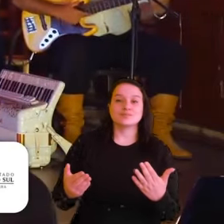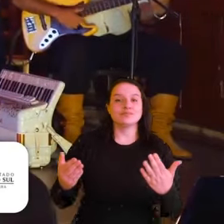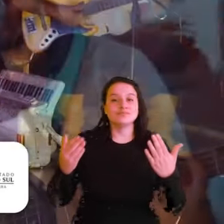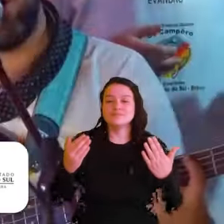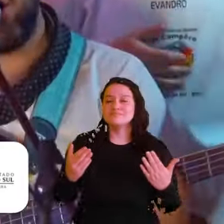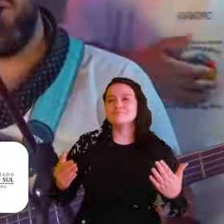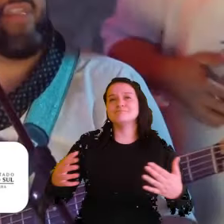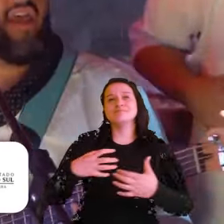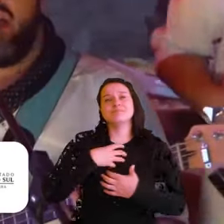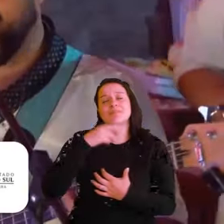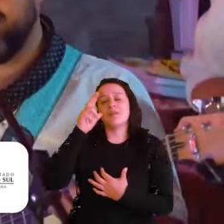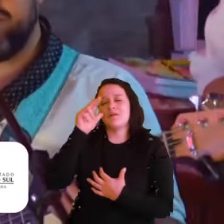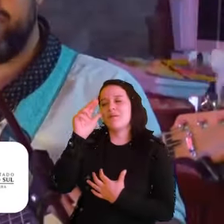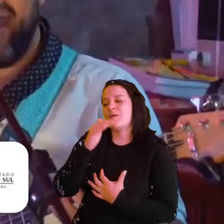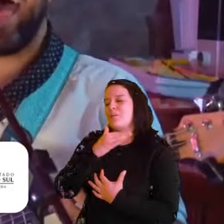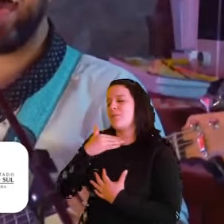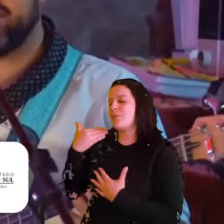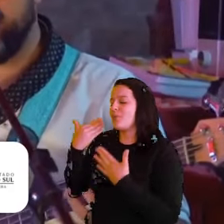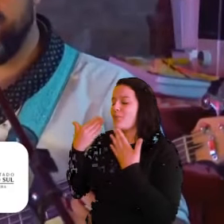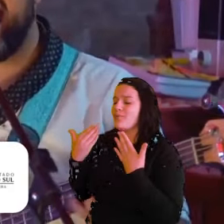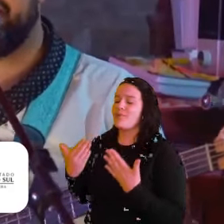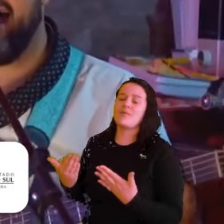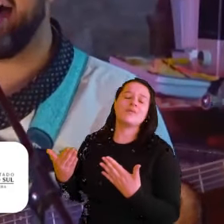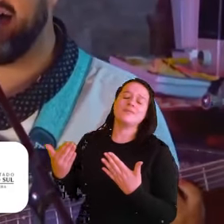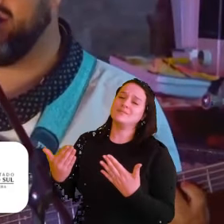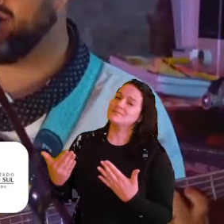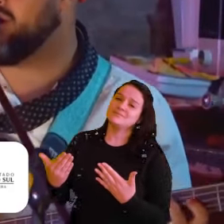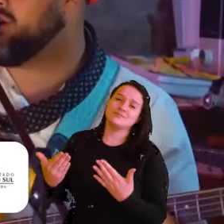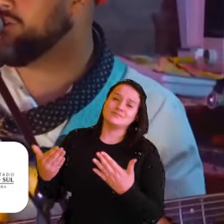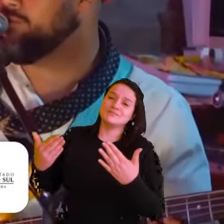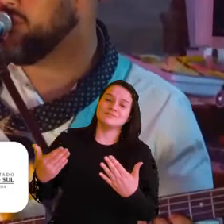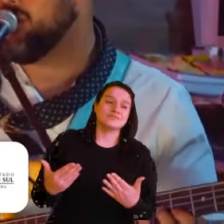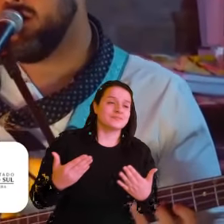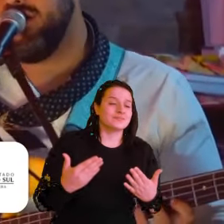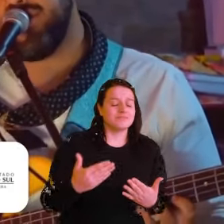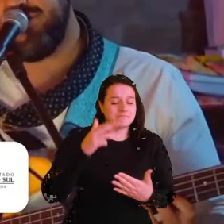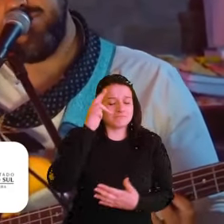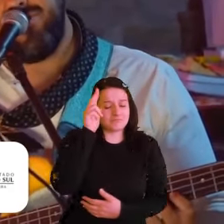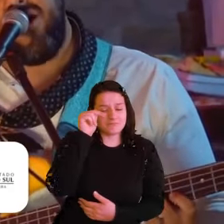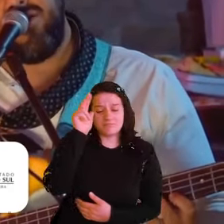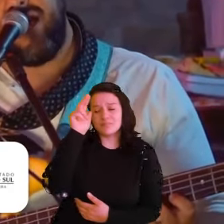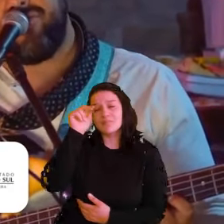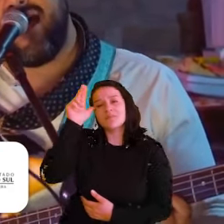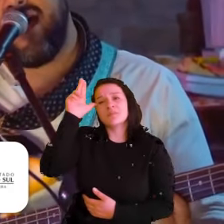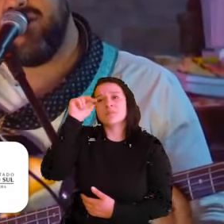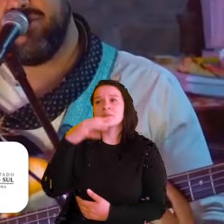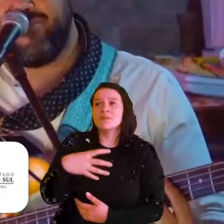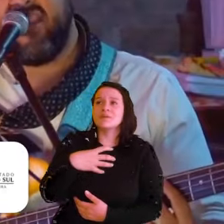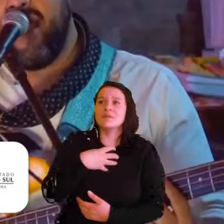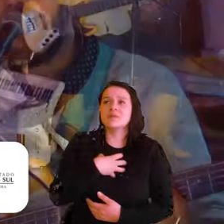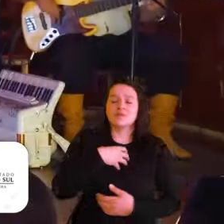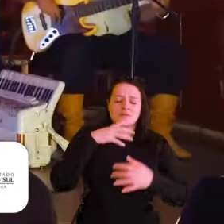profundo quando se perde um cavalo. Mas quando morre um